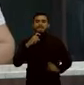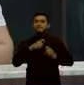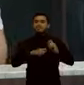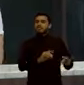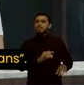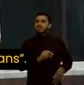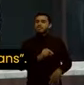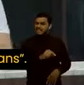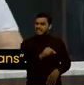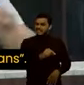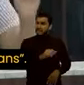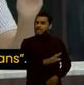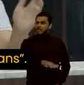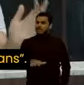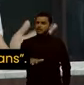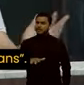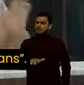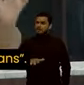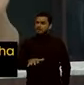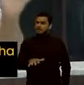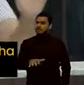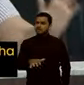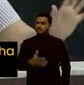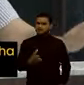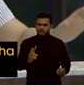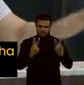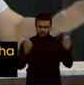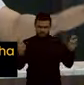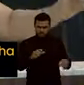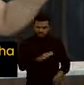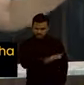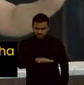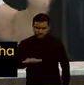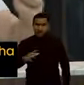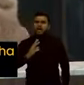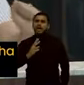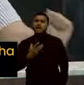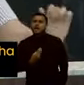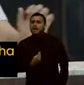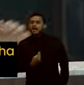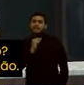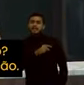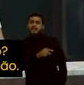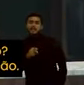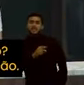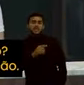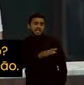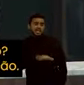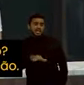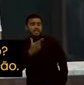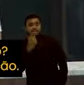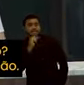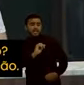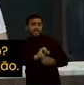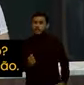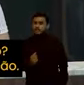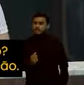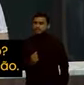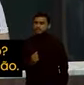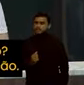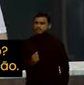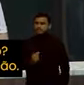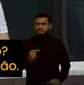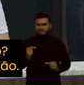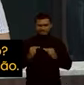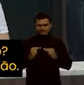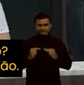infantis. Vamos tratar sobre crianças trans. Vamos saber aqui na turminha quem é não binário. É isso mesmo, prefeito Sarto? Eu